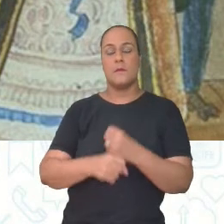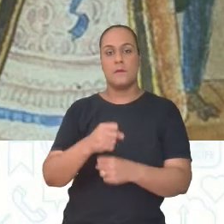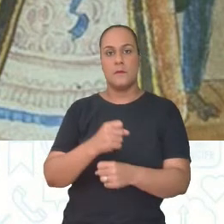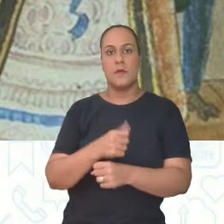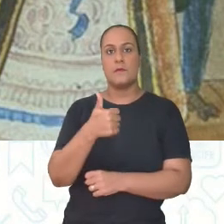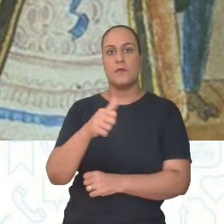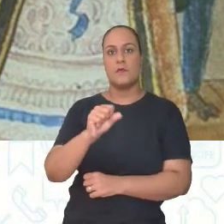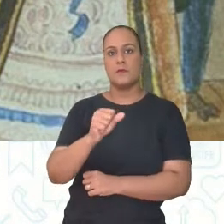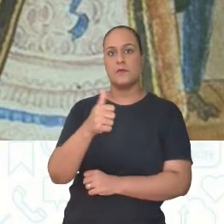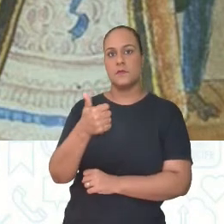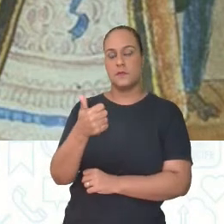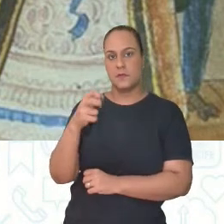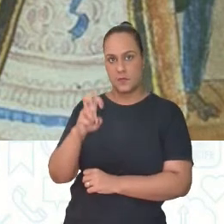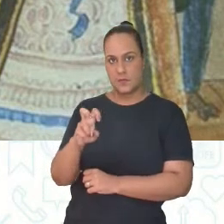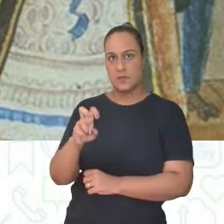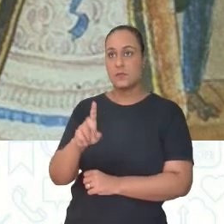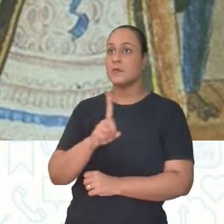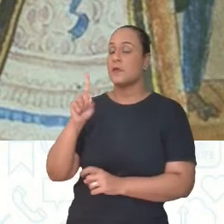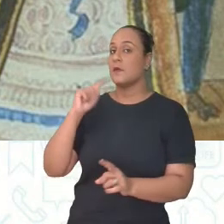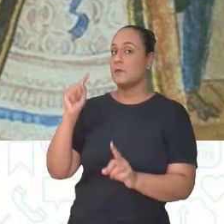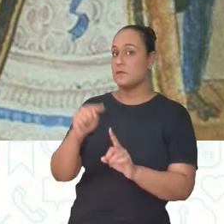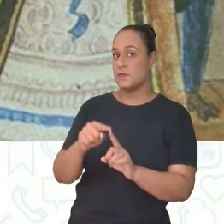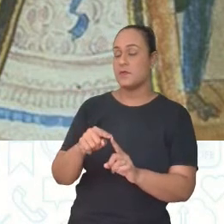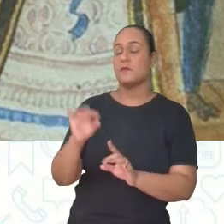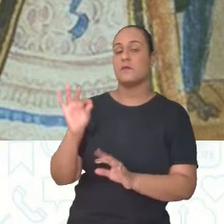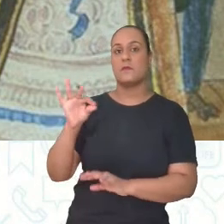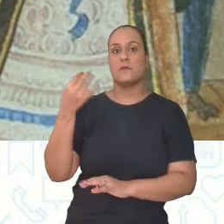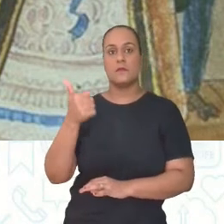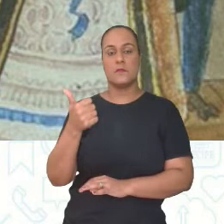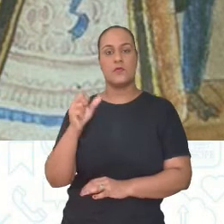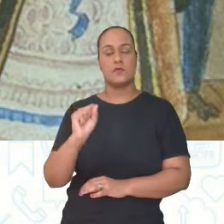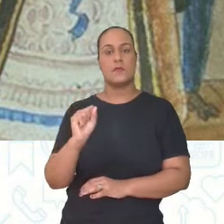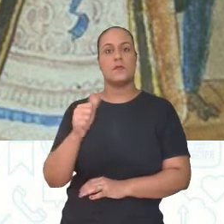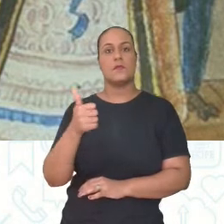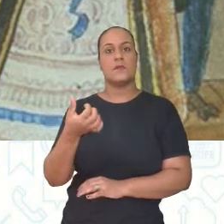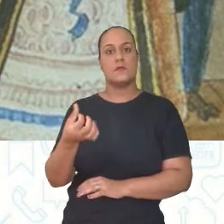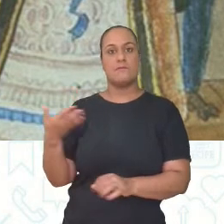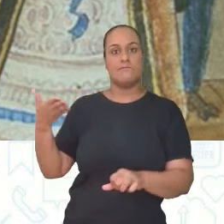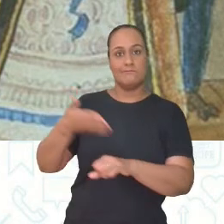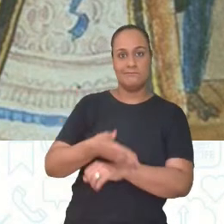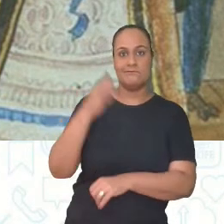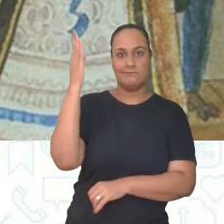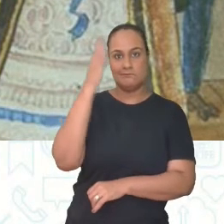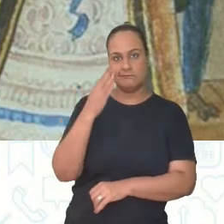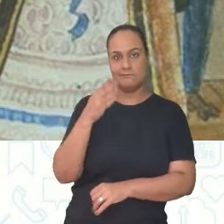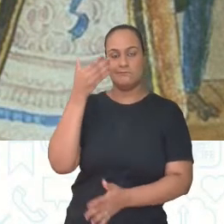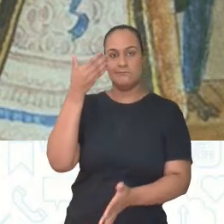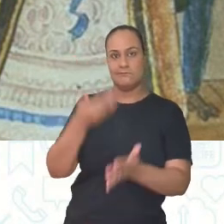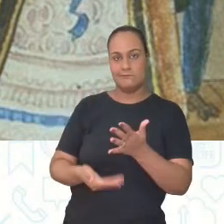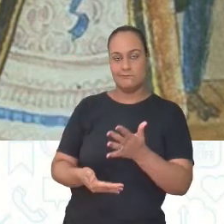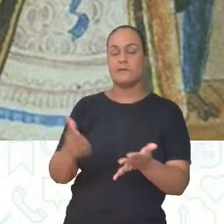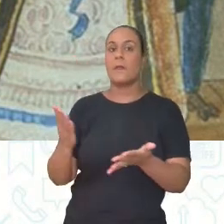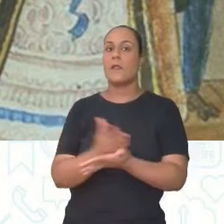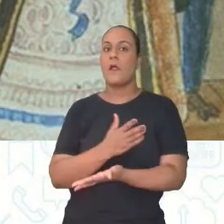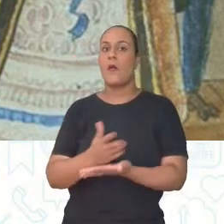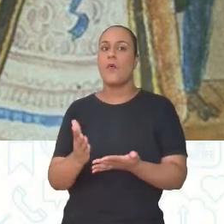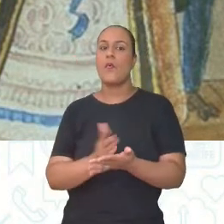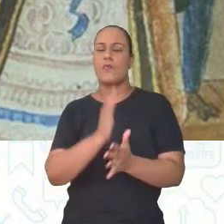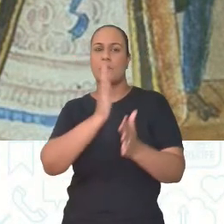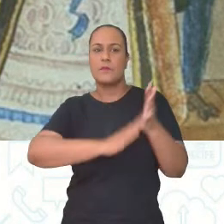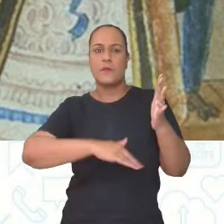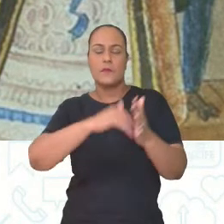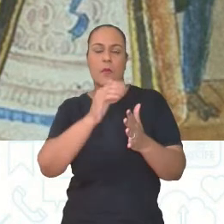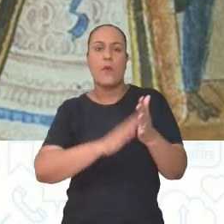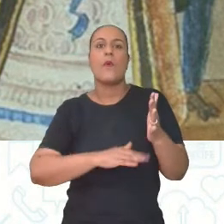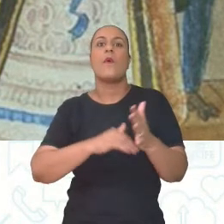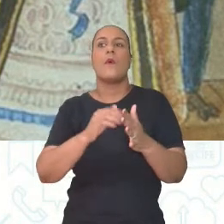missão artística vem em 1816 para o Brasil. Então, com a derrota de Napoleão, os artistas, né, que serviam à